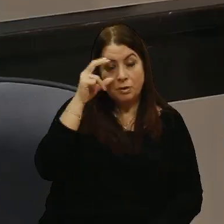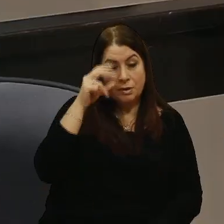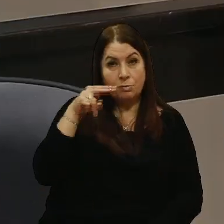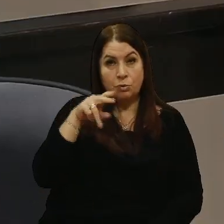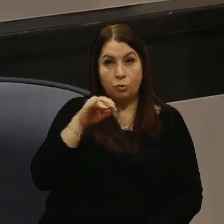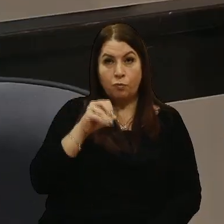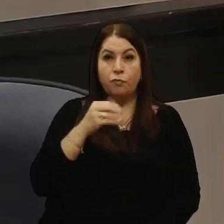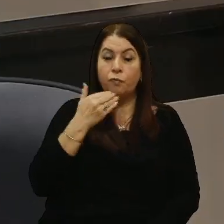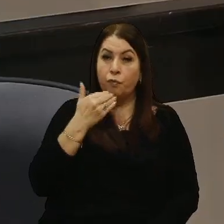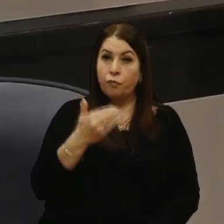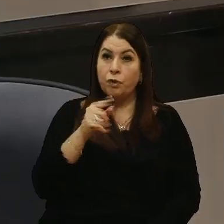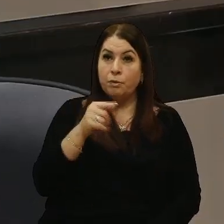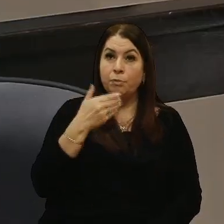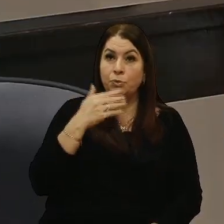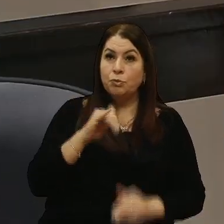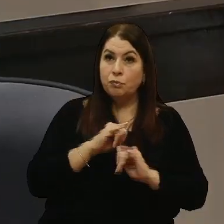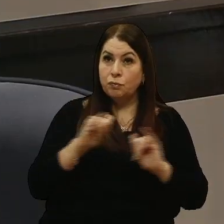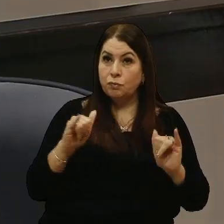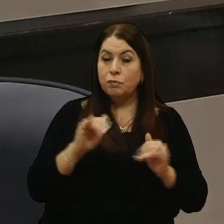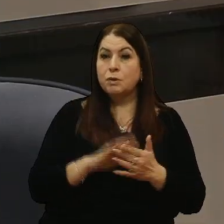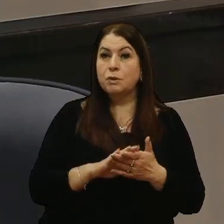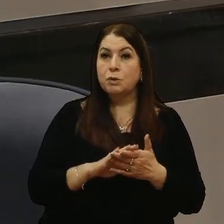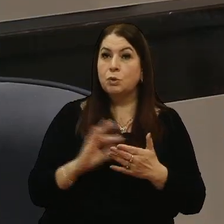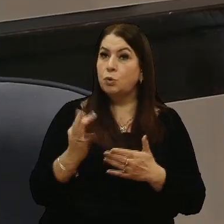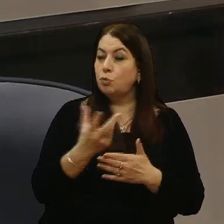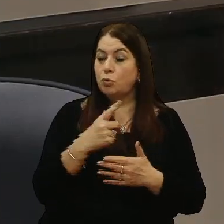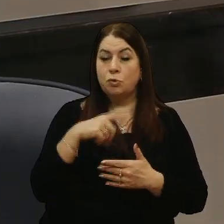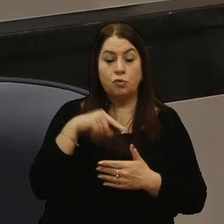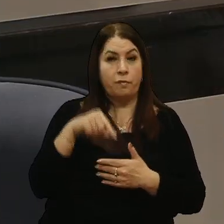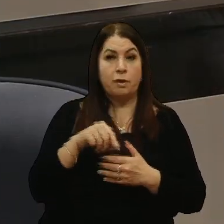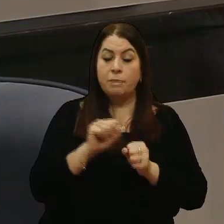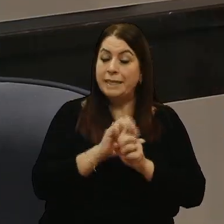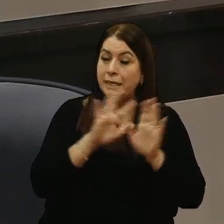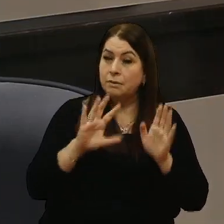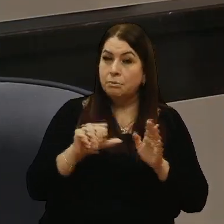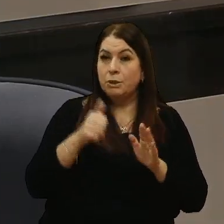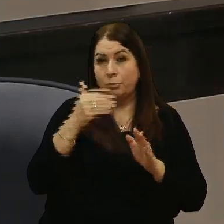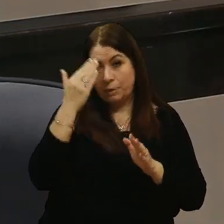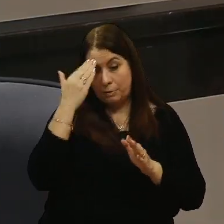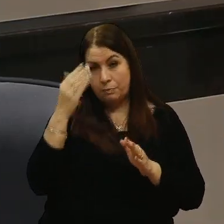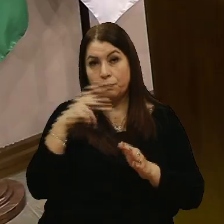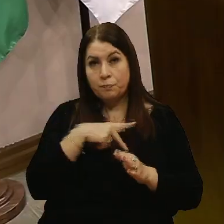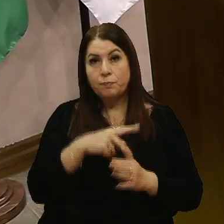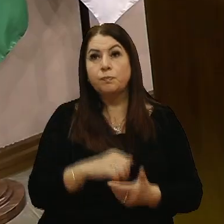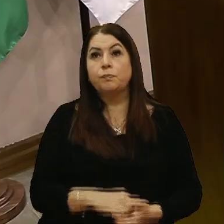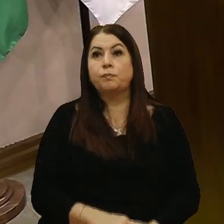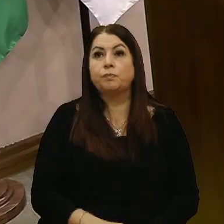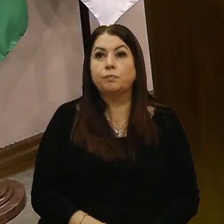gente é favorável sempre a esse pedido de informações, todos que estiverem aqui para esclarecer melhor. Muito obrigado, presidente.